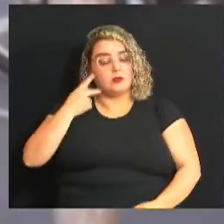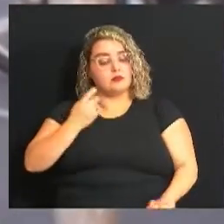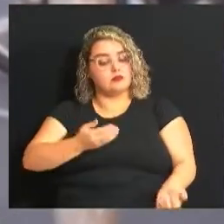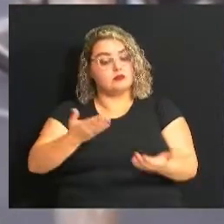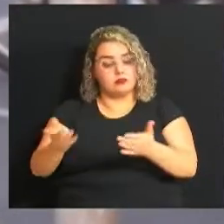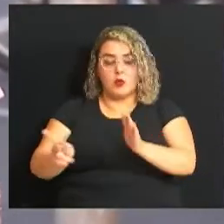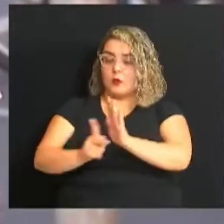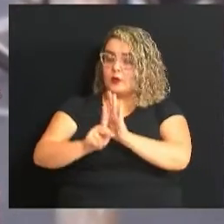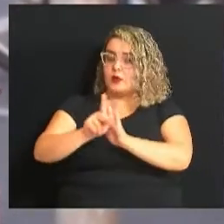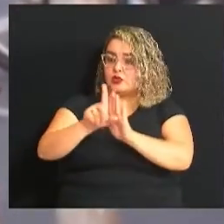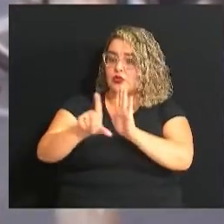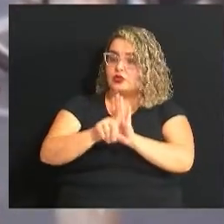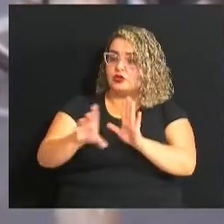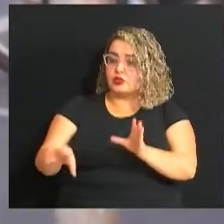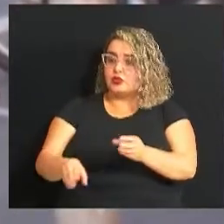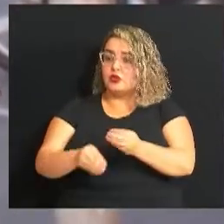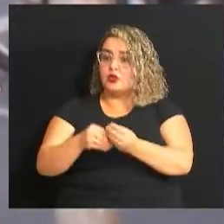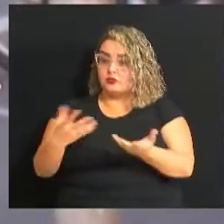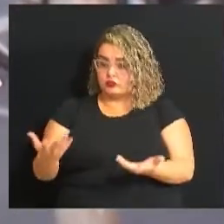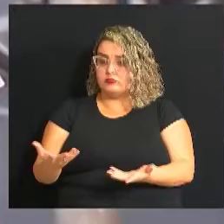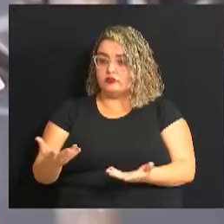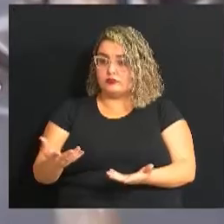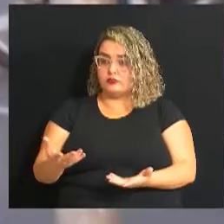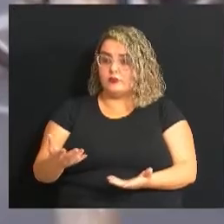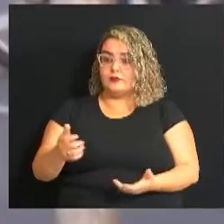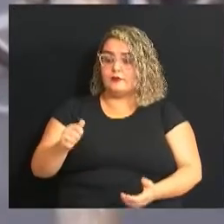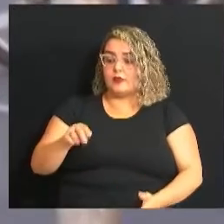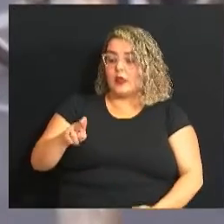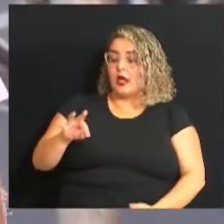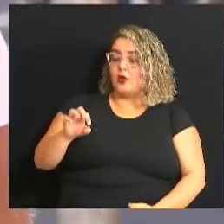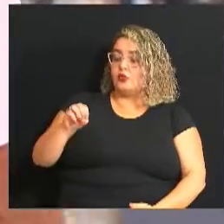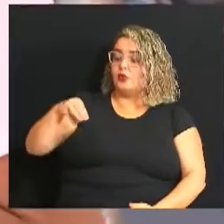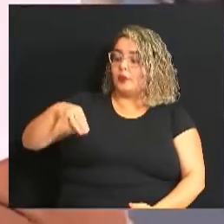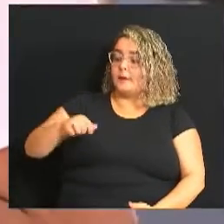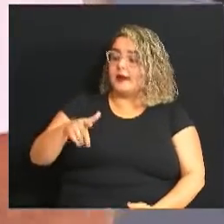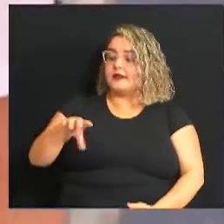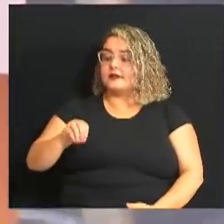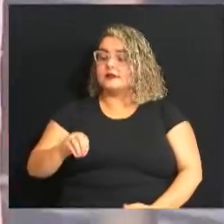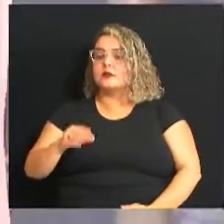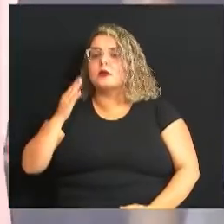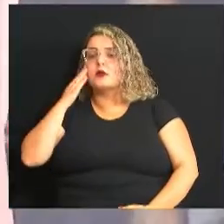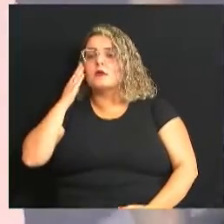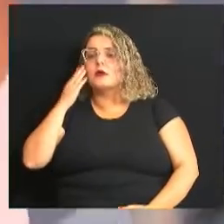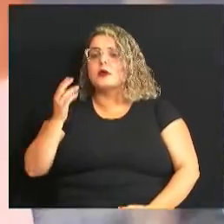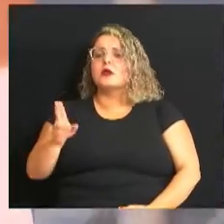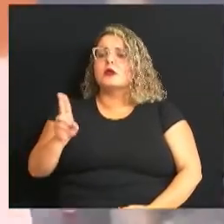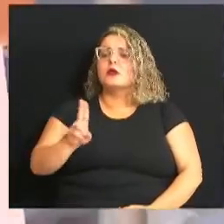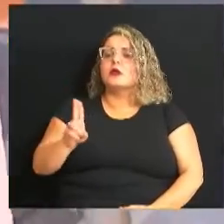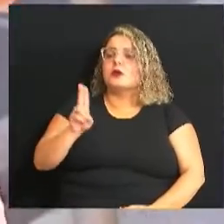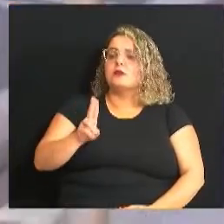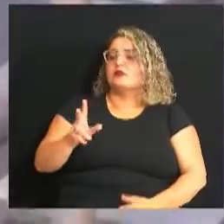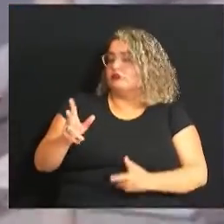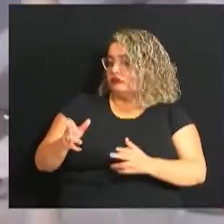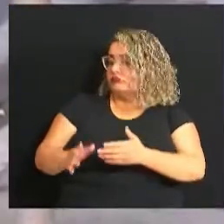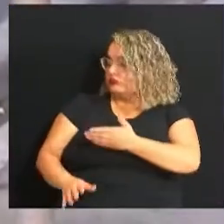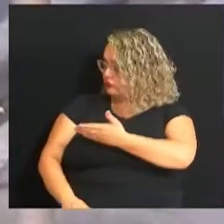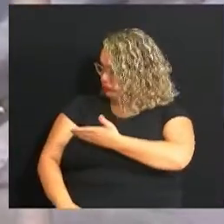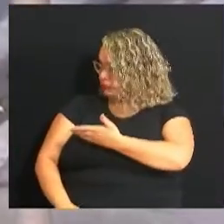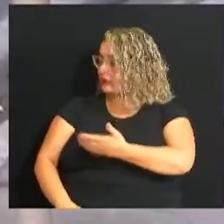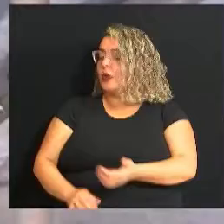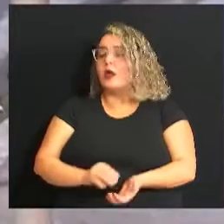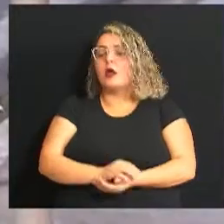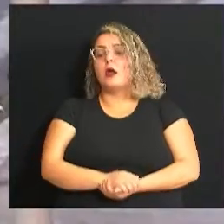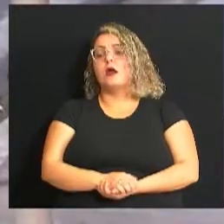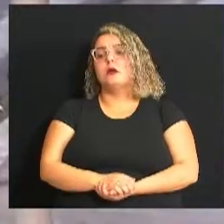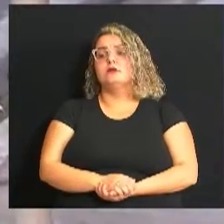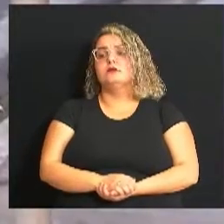lei complementar que prevê processo de automação para identificar quem utiliza vagas, como essa aqui, por exemplo, mesmo